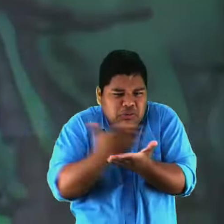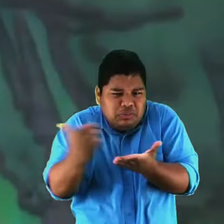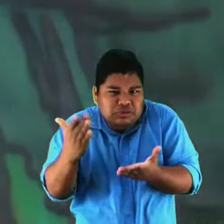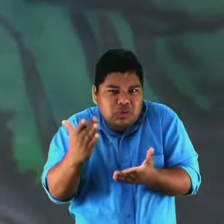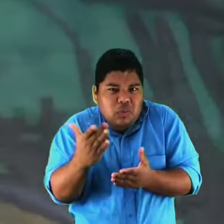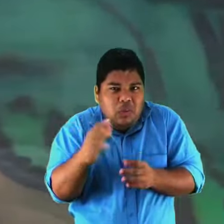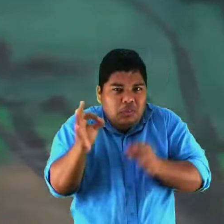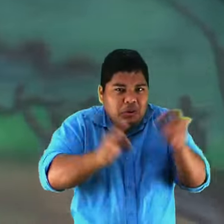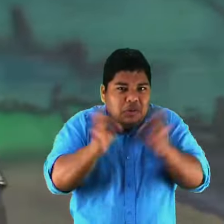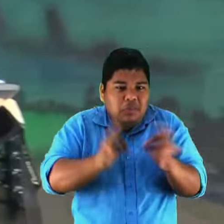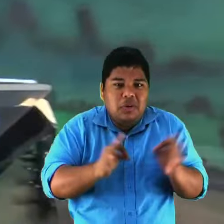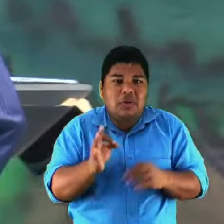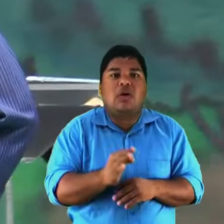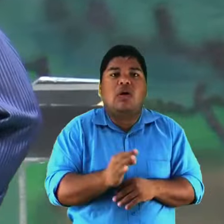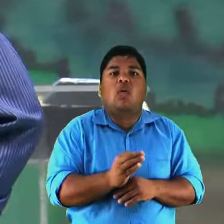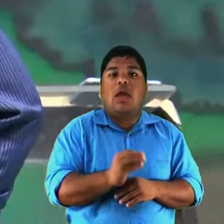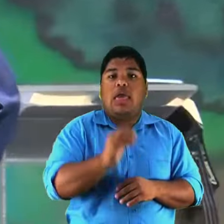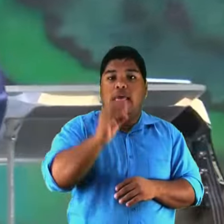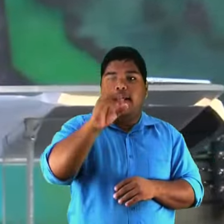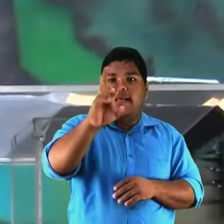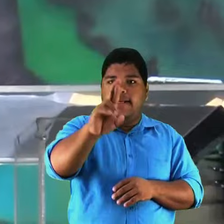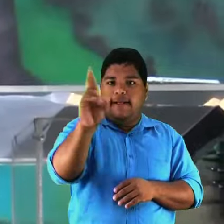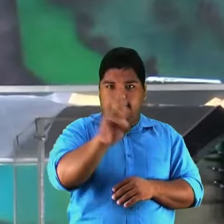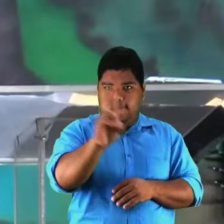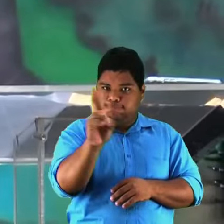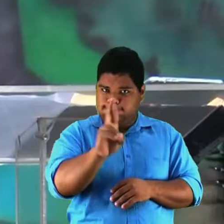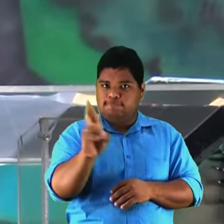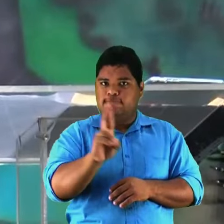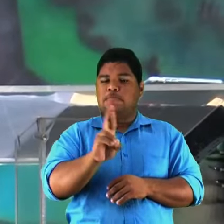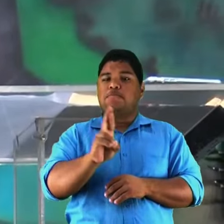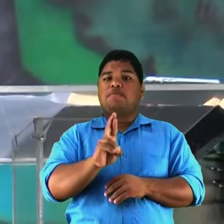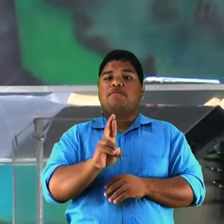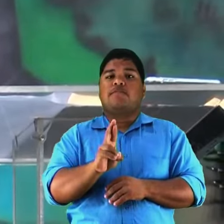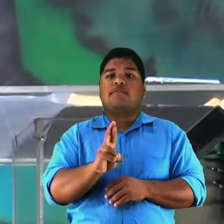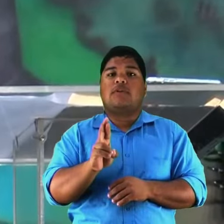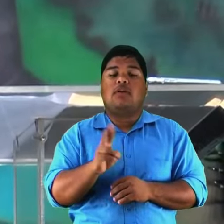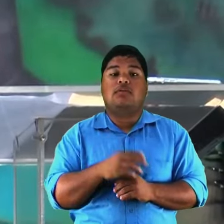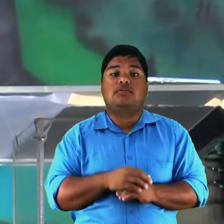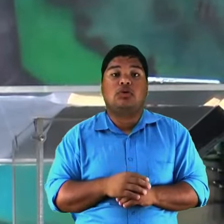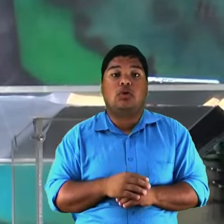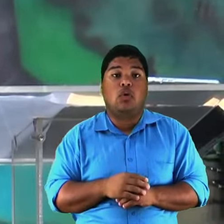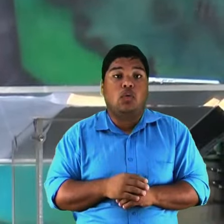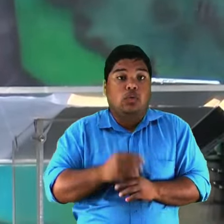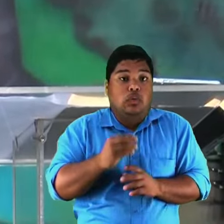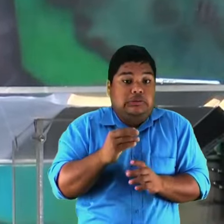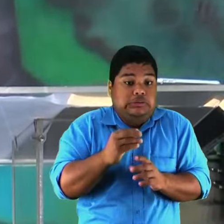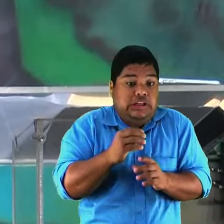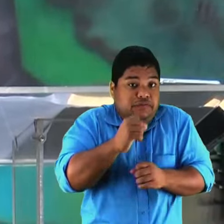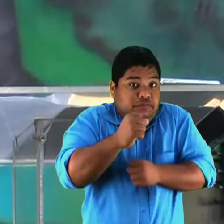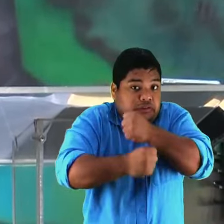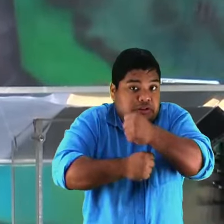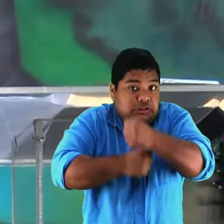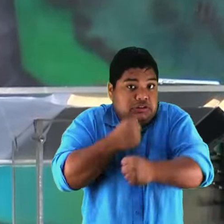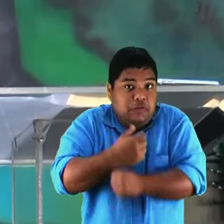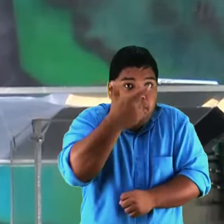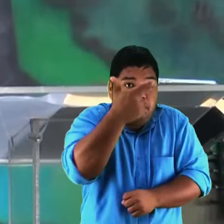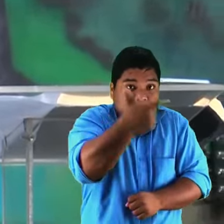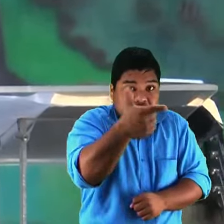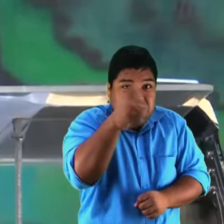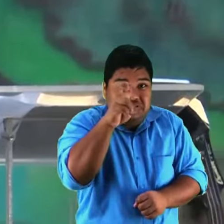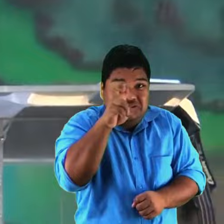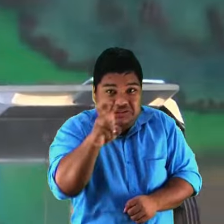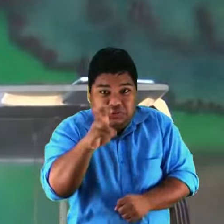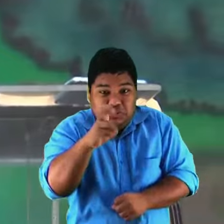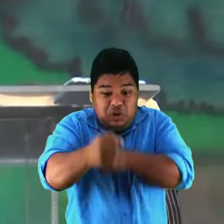minha memória estiver boa foi em 94, durante 25 anos, juntou todas as moedas que ele